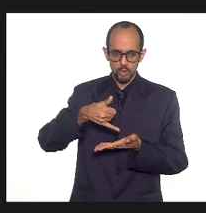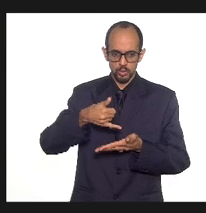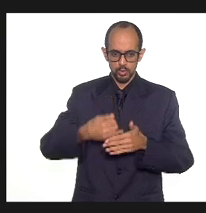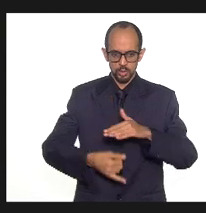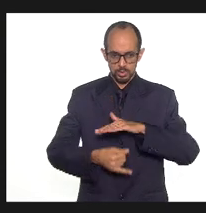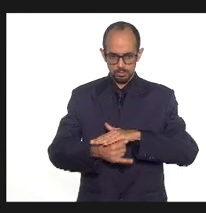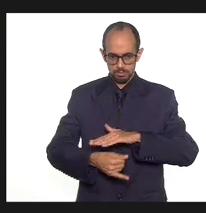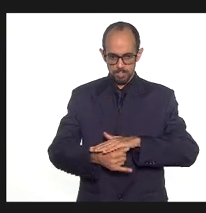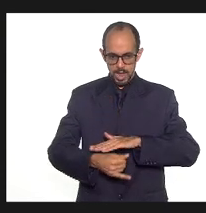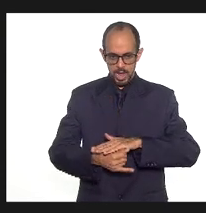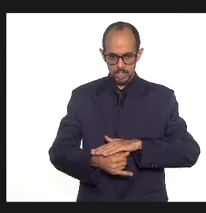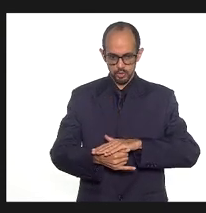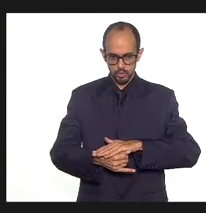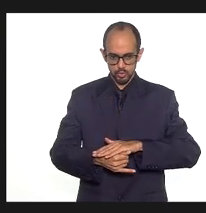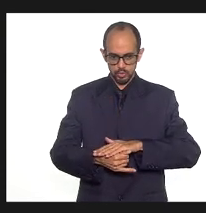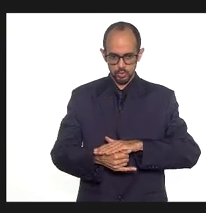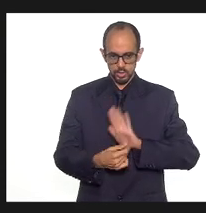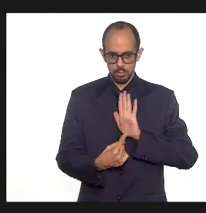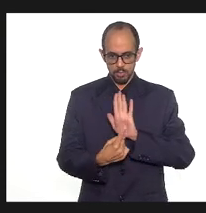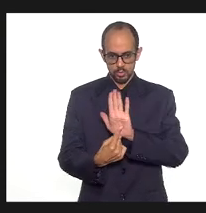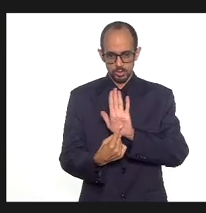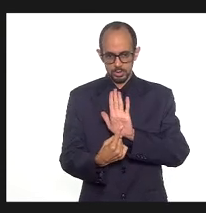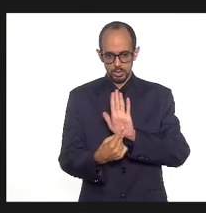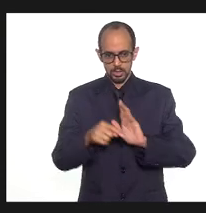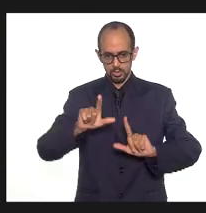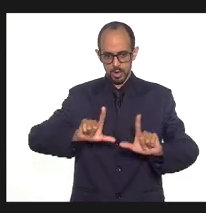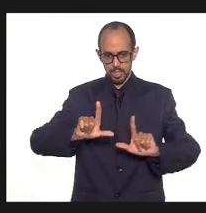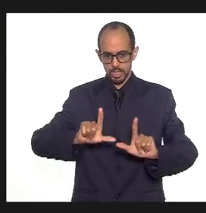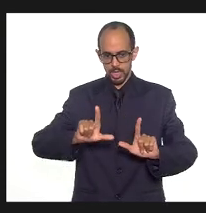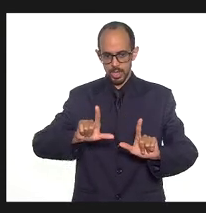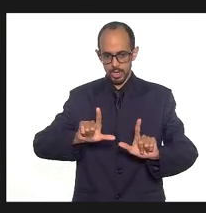ele está ligado aqui pelo poço.